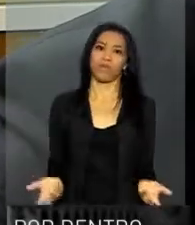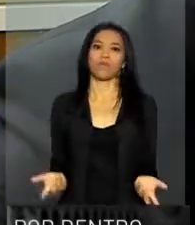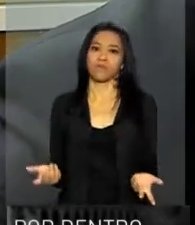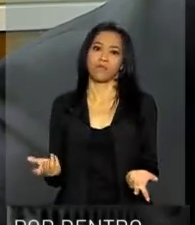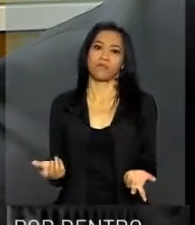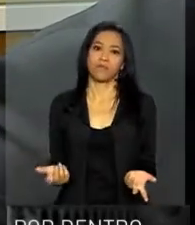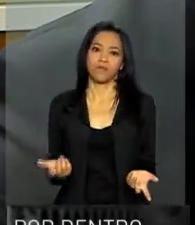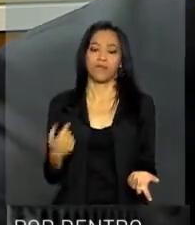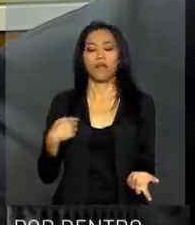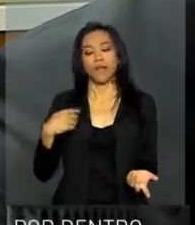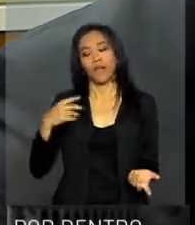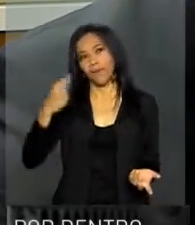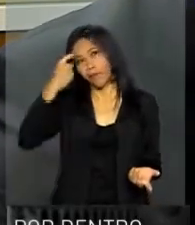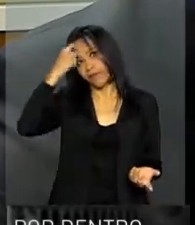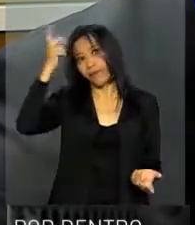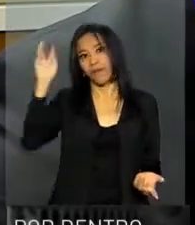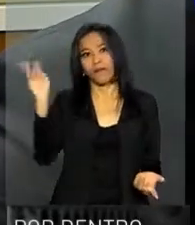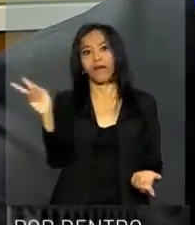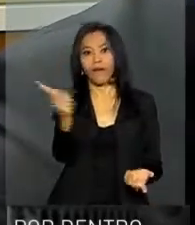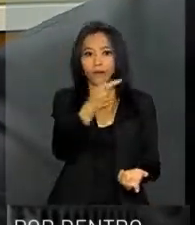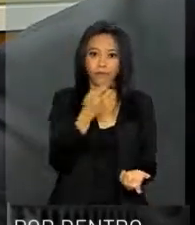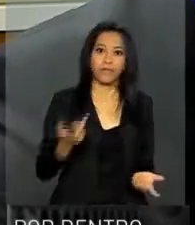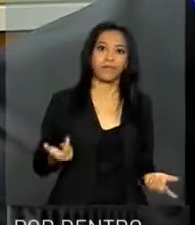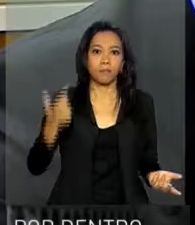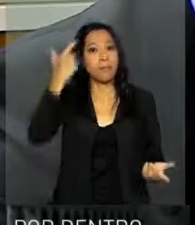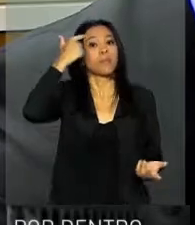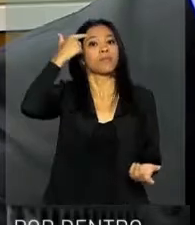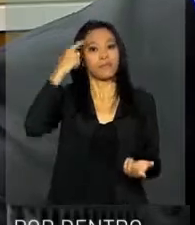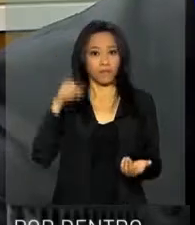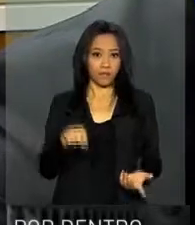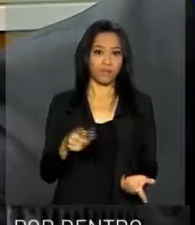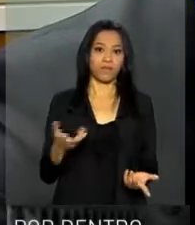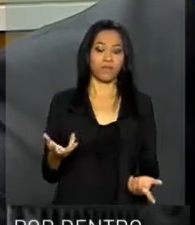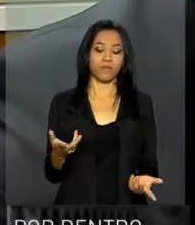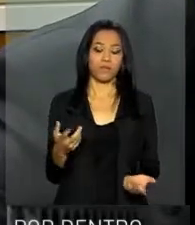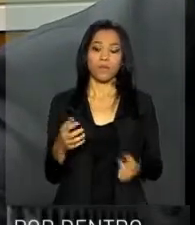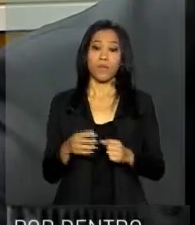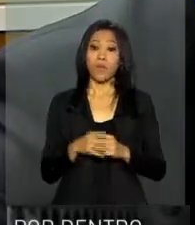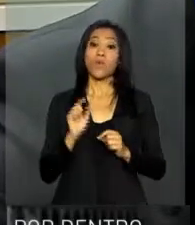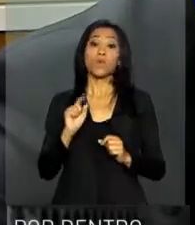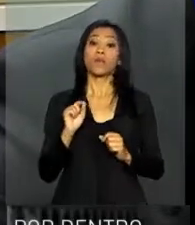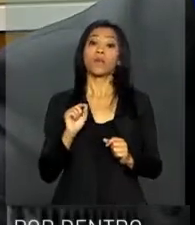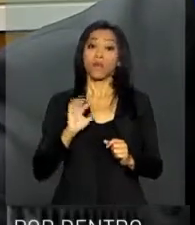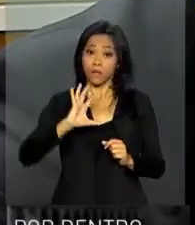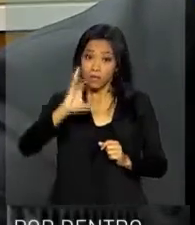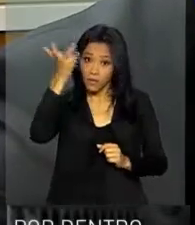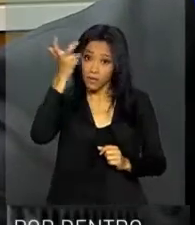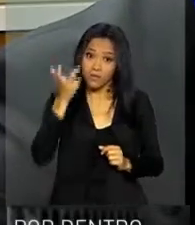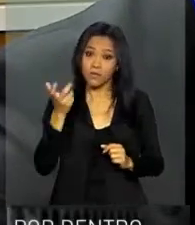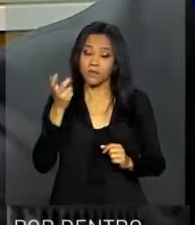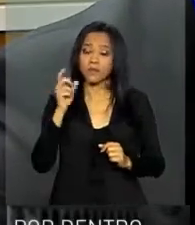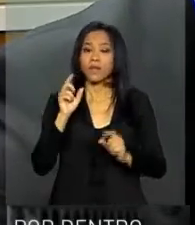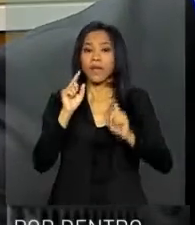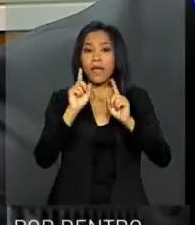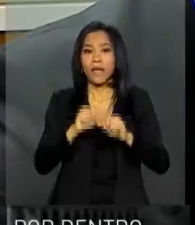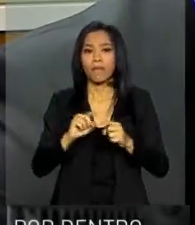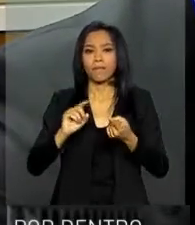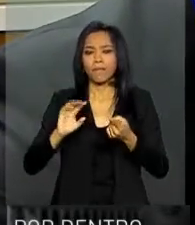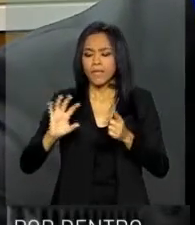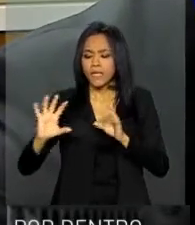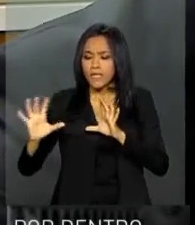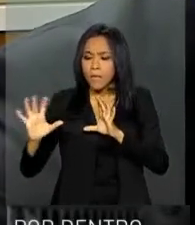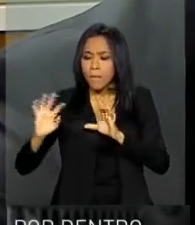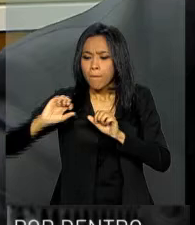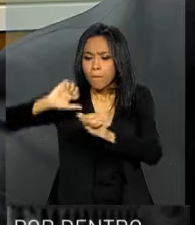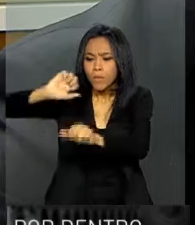ea haja salvação da pátria em uma coisa o que é assim a conjugação de todas essas mudanças